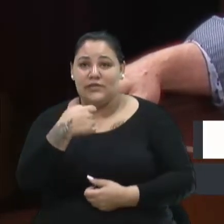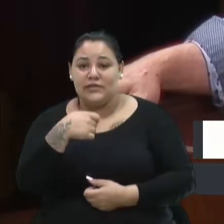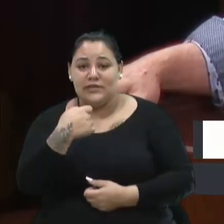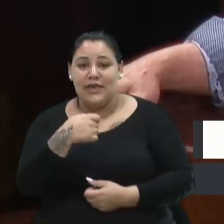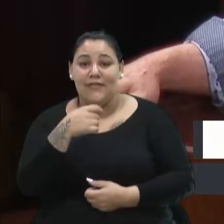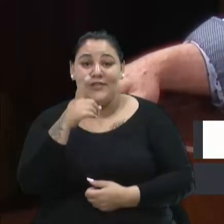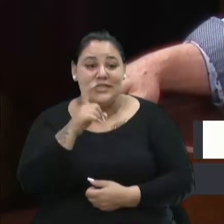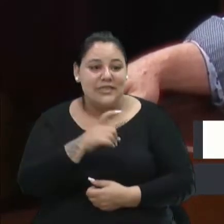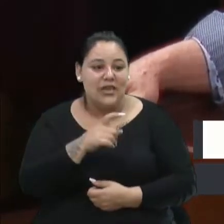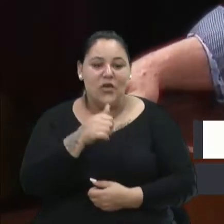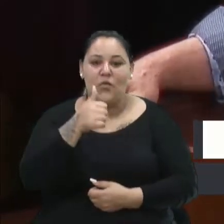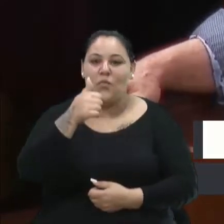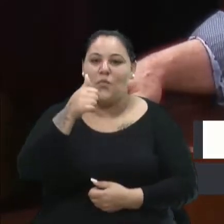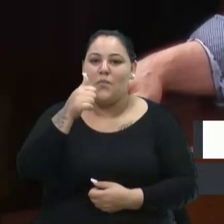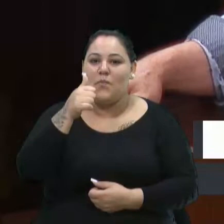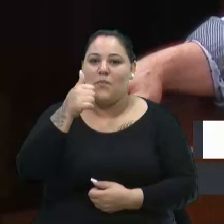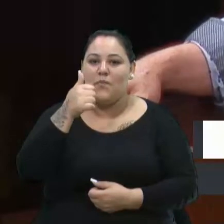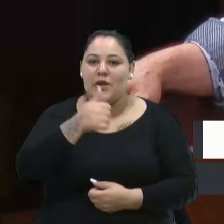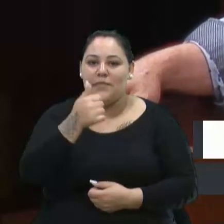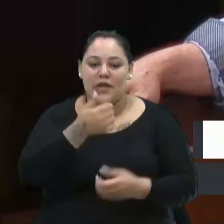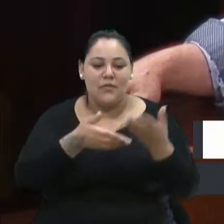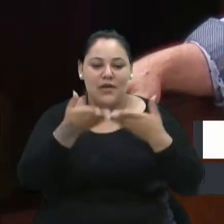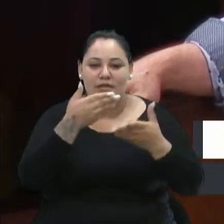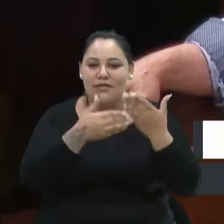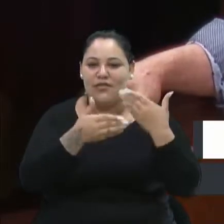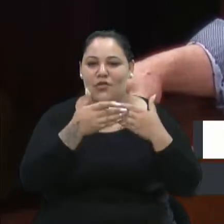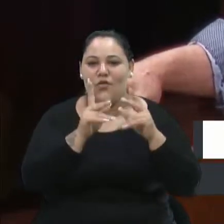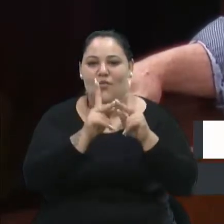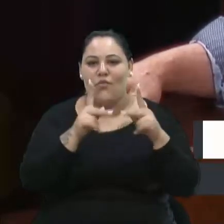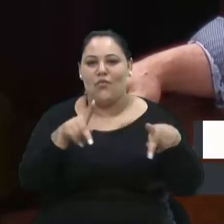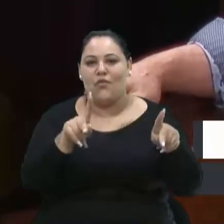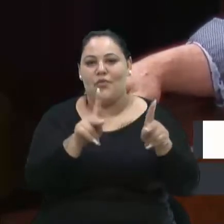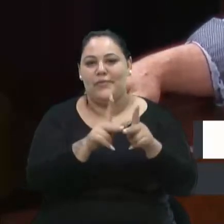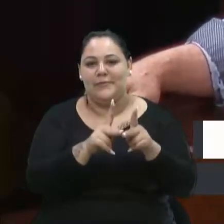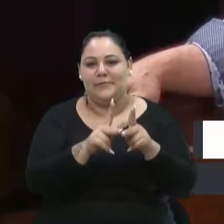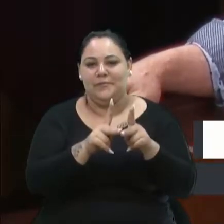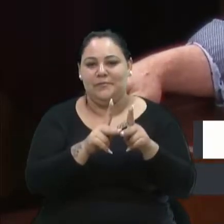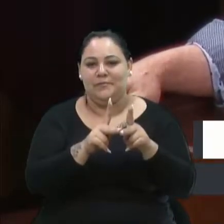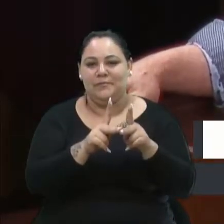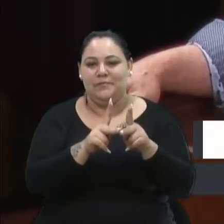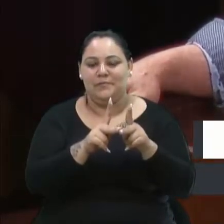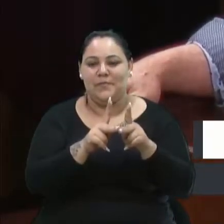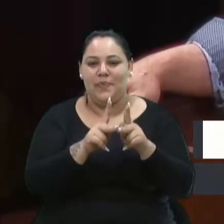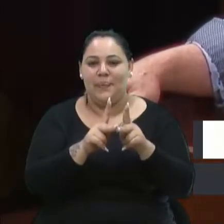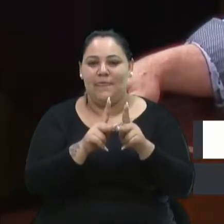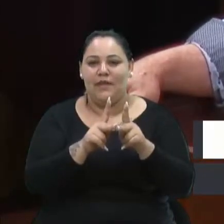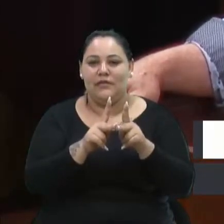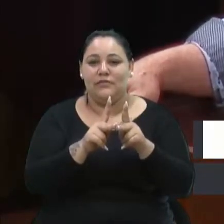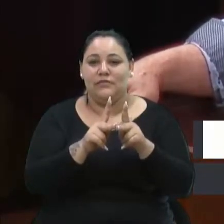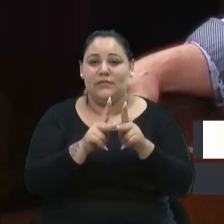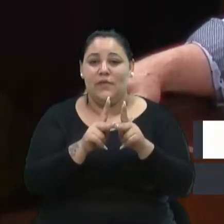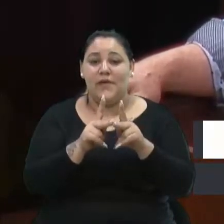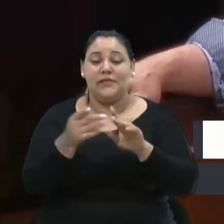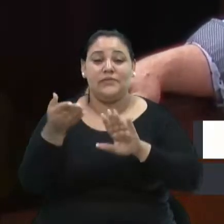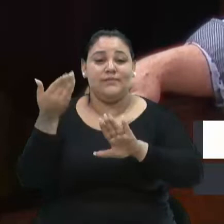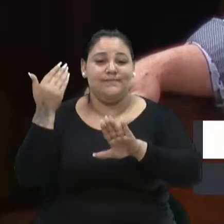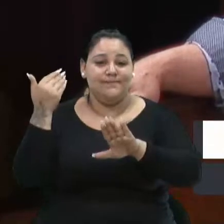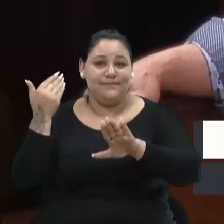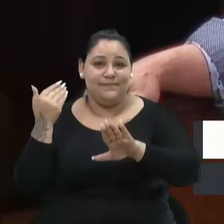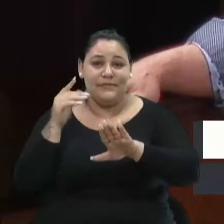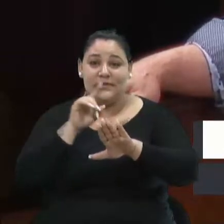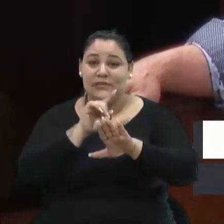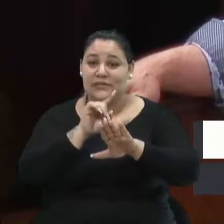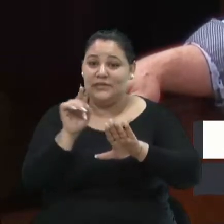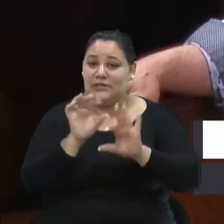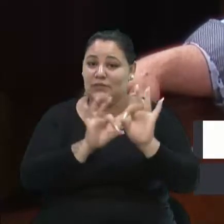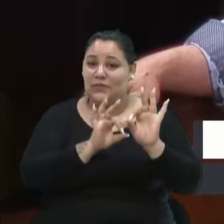isso, que é para atender a toda a população. E lá atrás não foi renovado o poder de